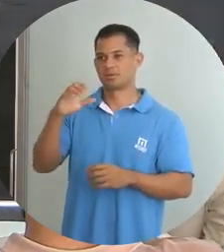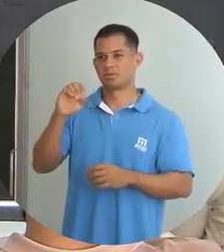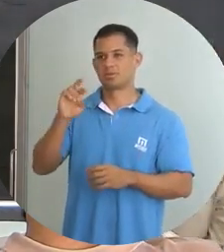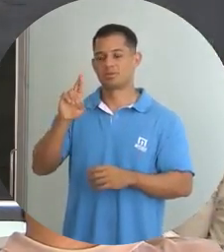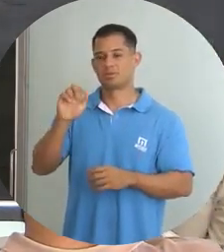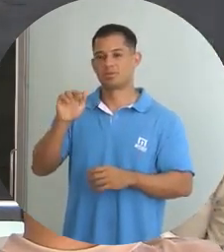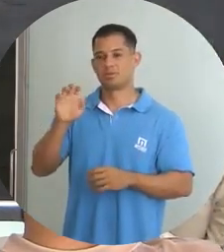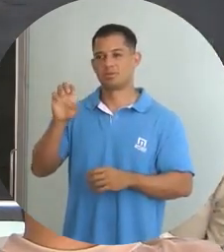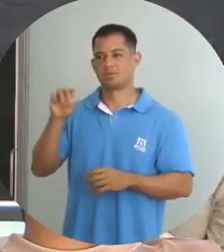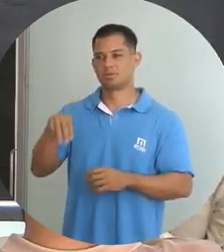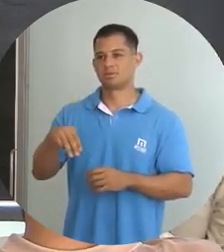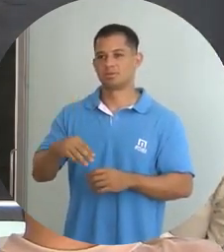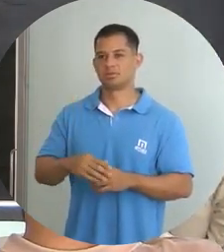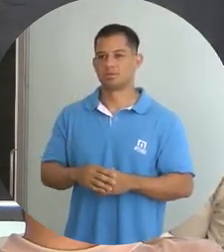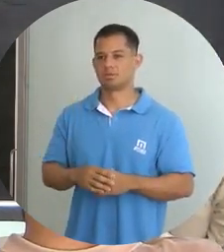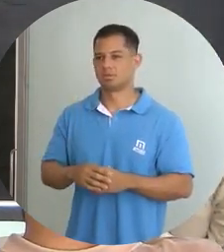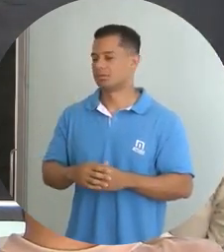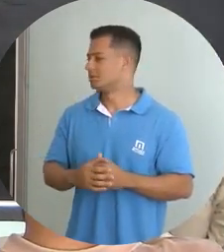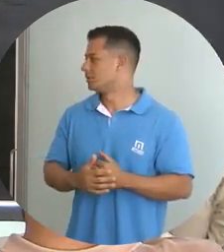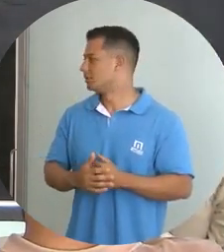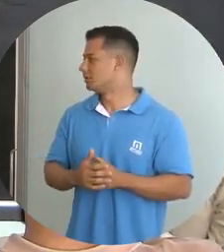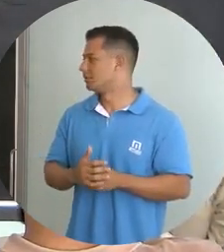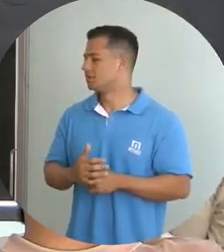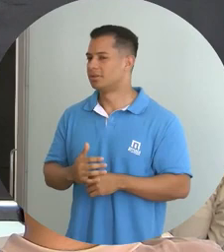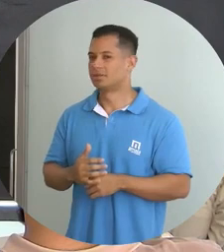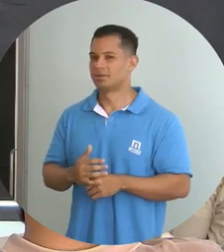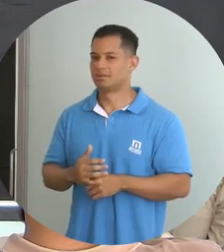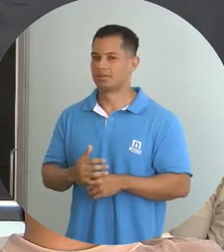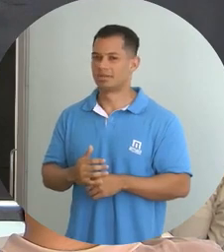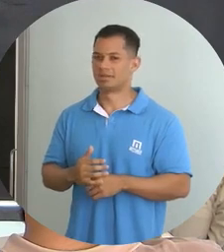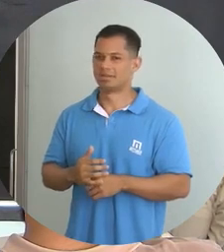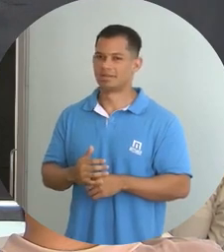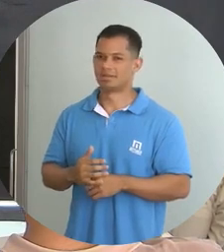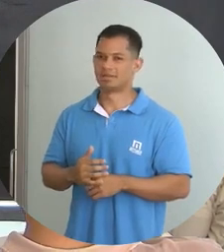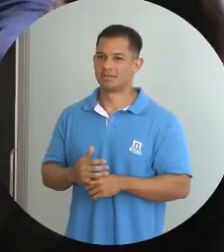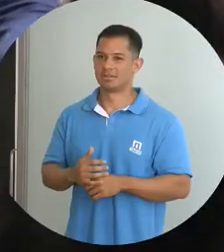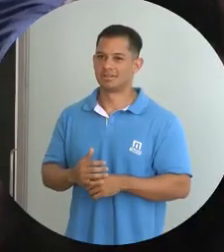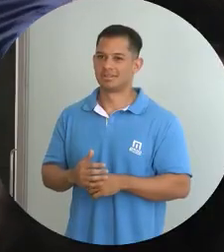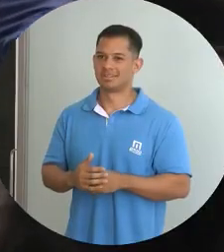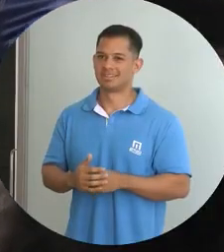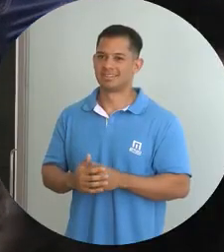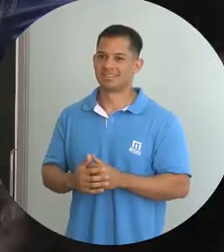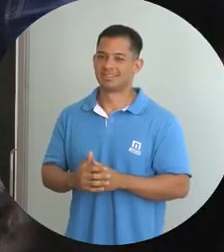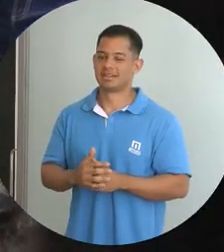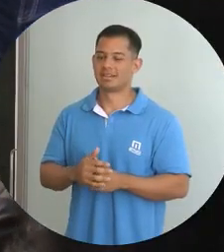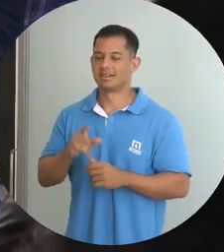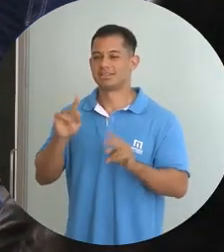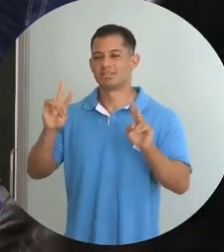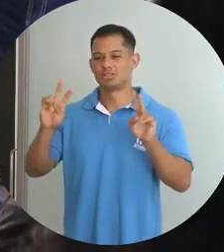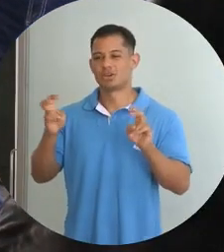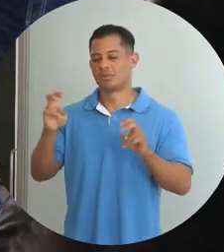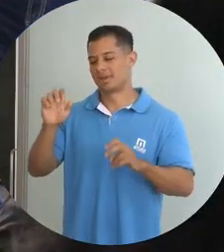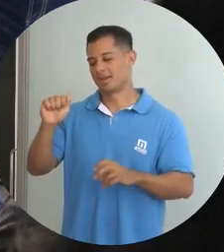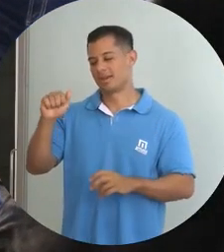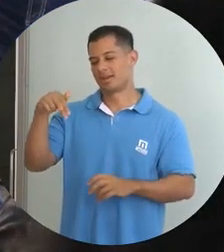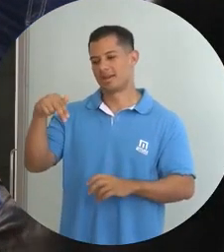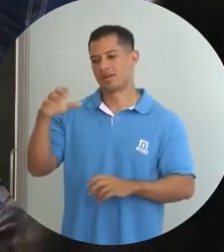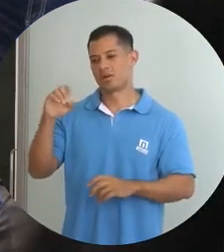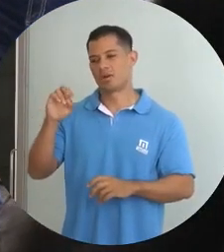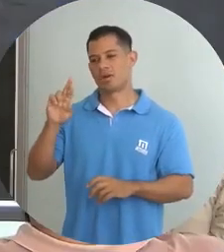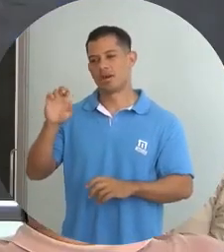estacas. Não sei se o... Oi? Vou precisar repetir aqui. Vai lá. Sobre a ancoragem da estaca no